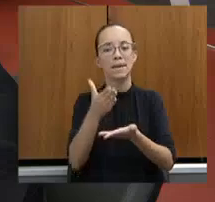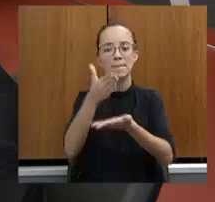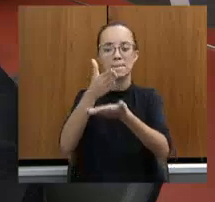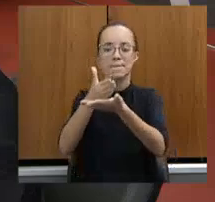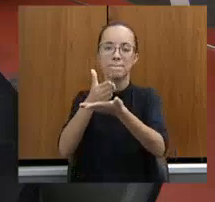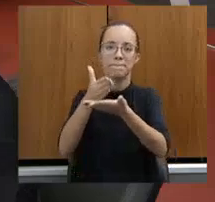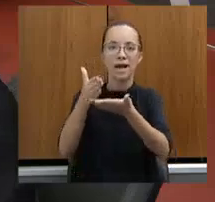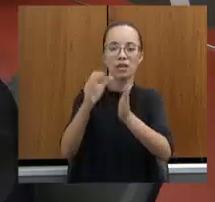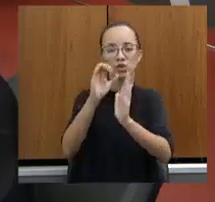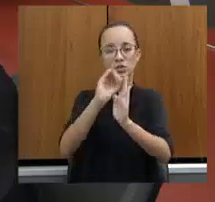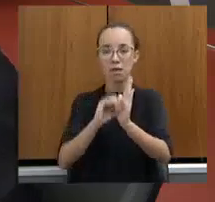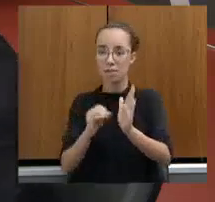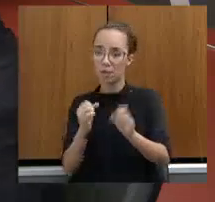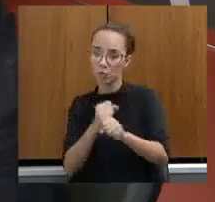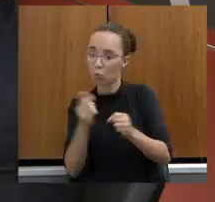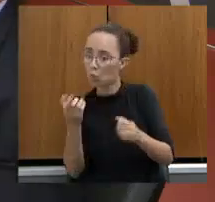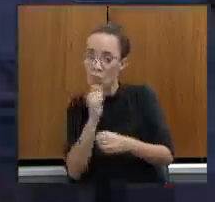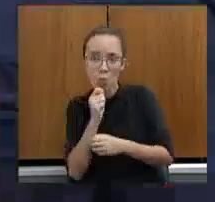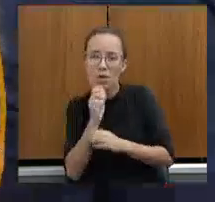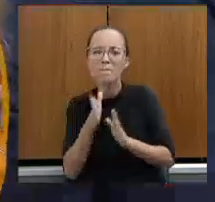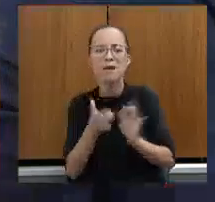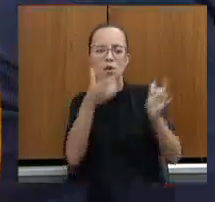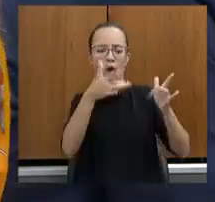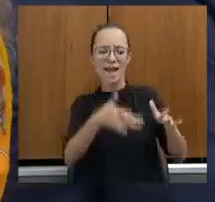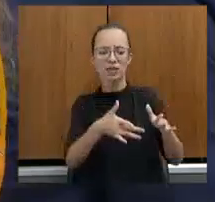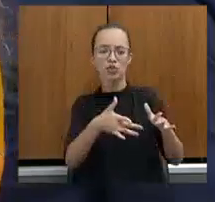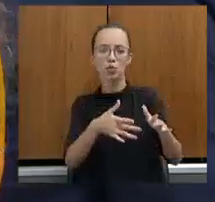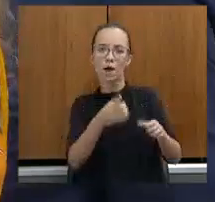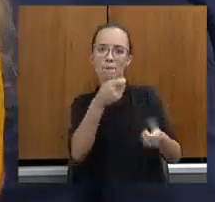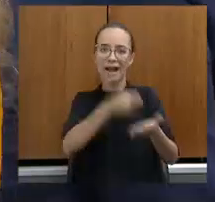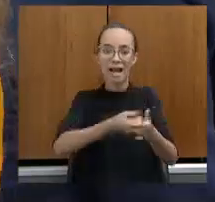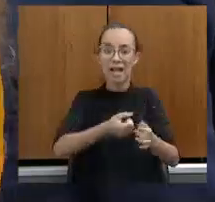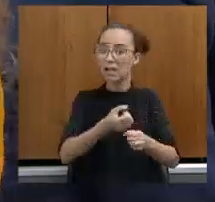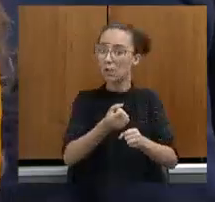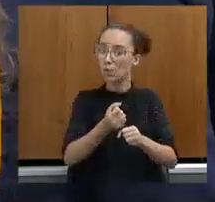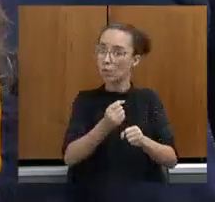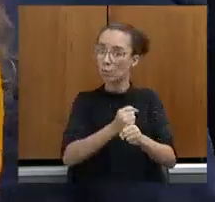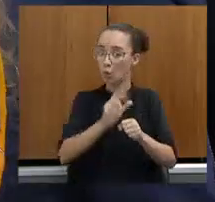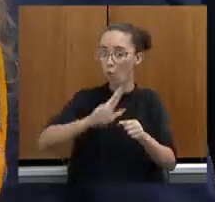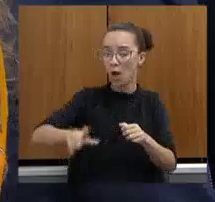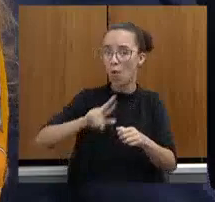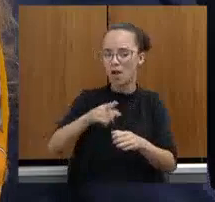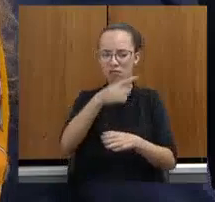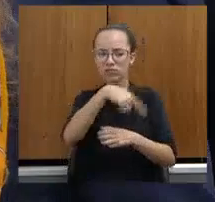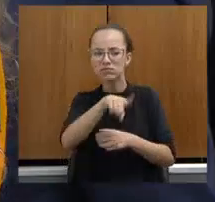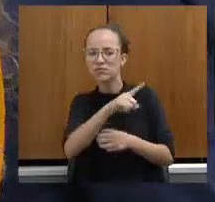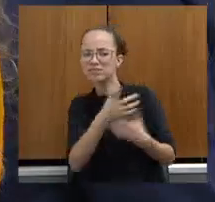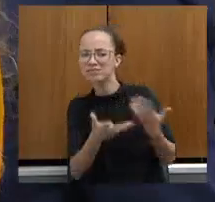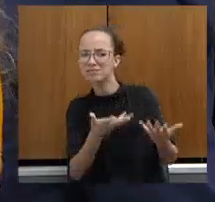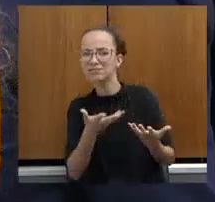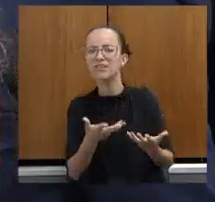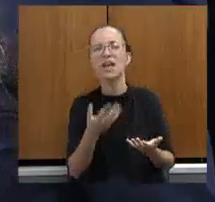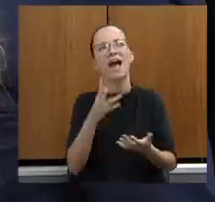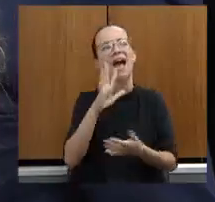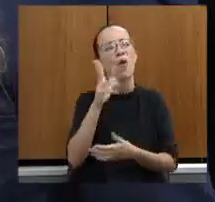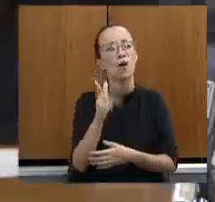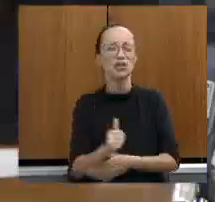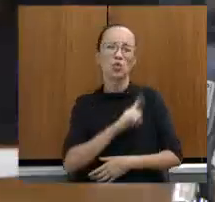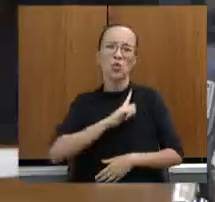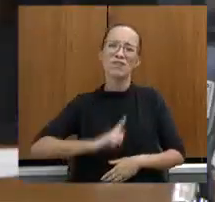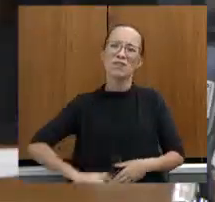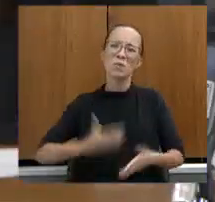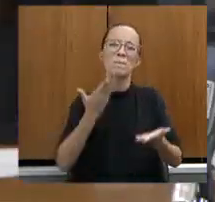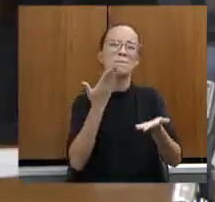receita não é desse ano mas o resto precisa pagar que não é desse ano vocês vão fazer com recurso do fundeb acho que o governo perdeu uma grande